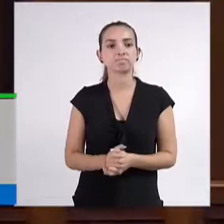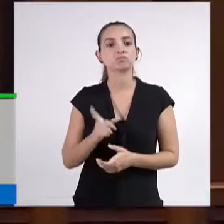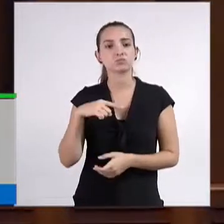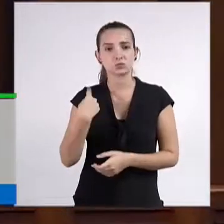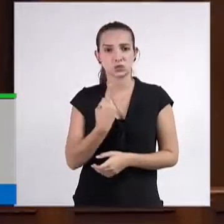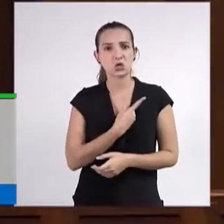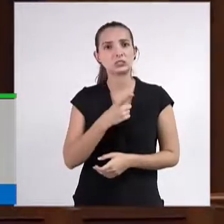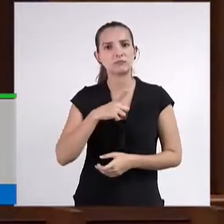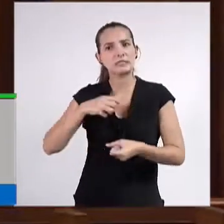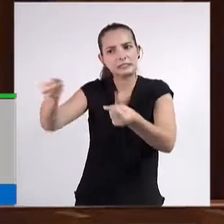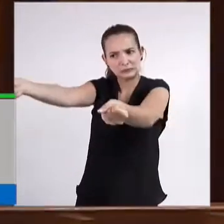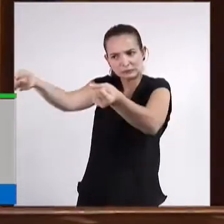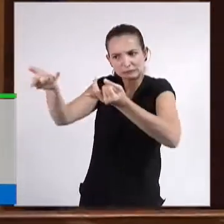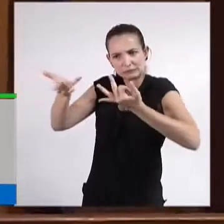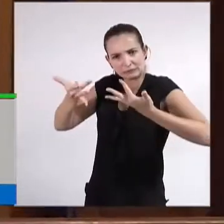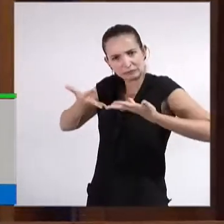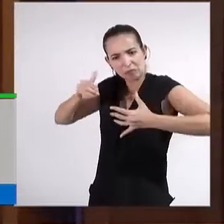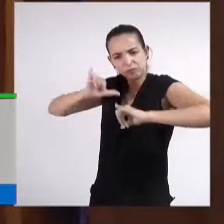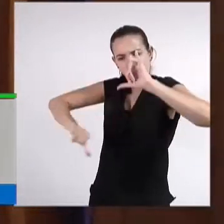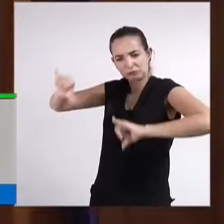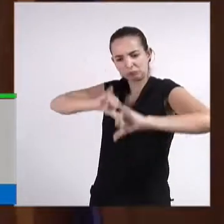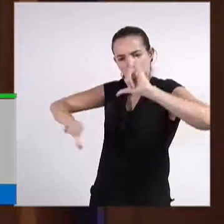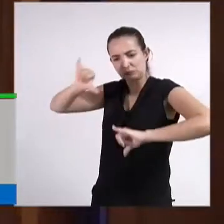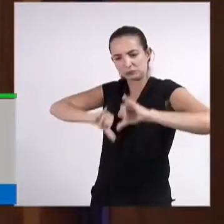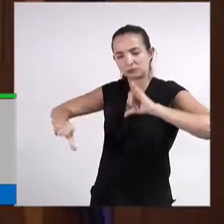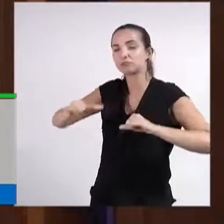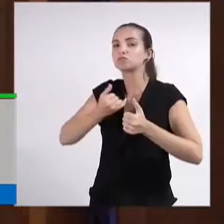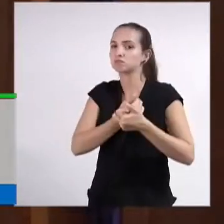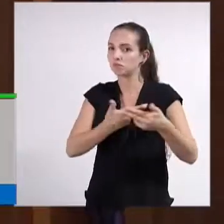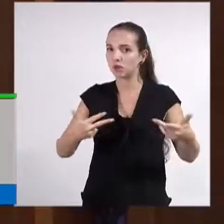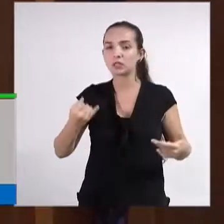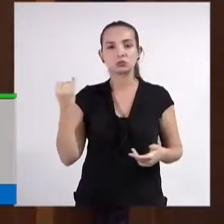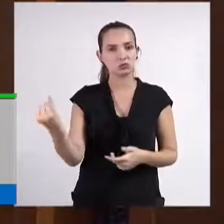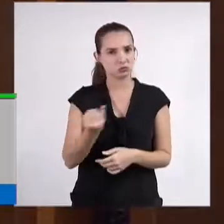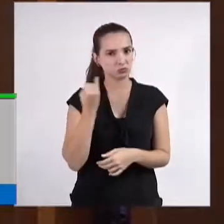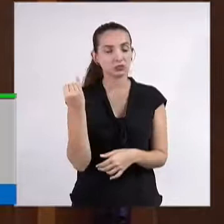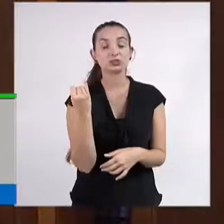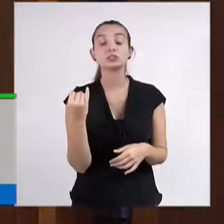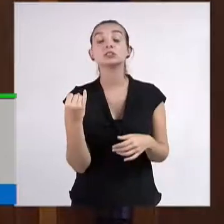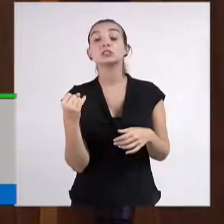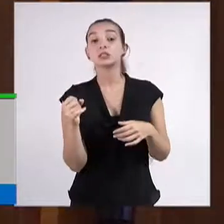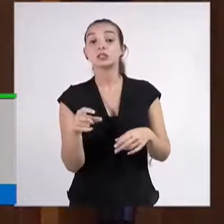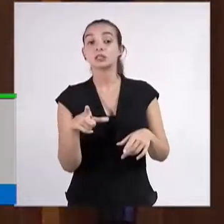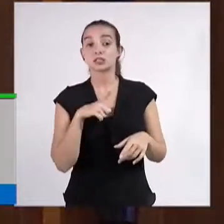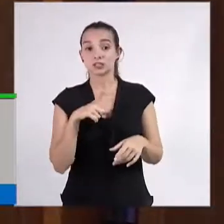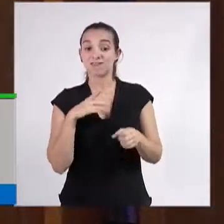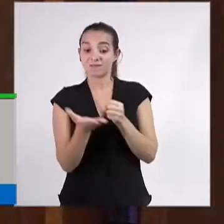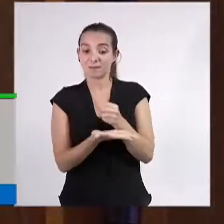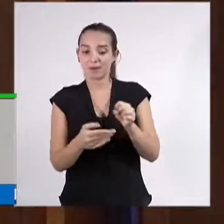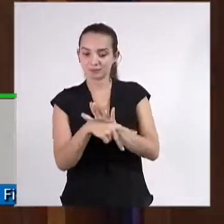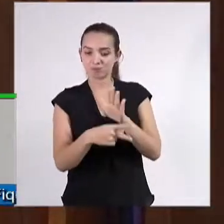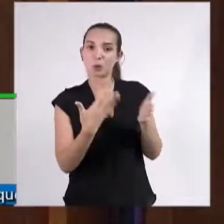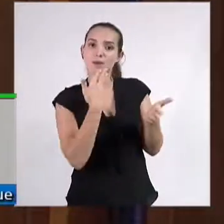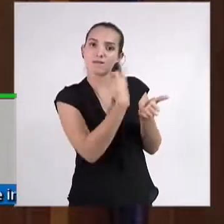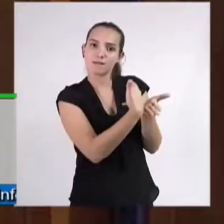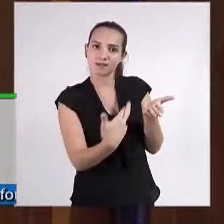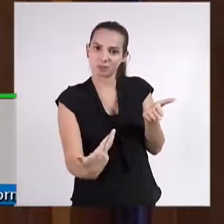Obtivemos informações importantes que estão norteando, inclusive, requerimentos de diversos parlamentares.